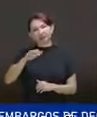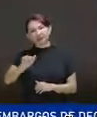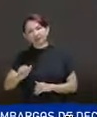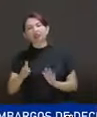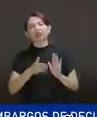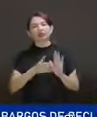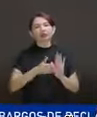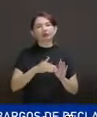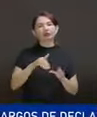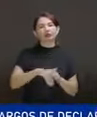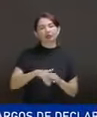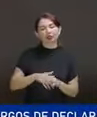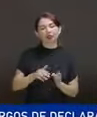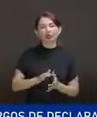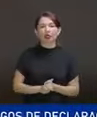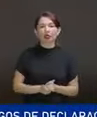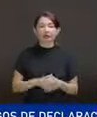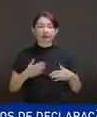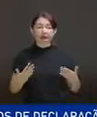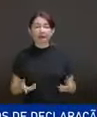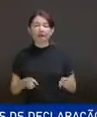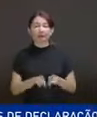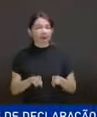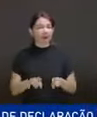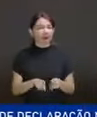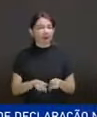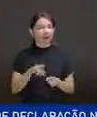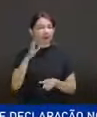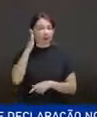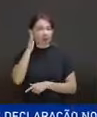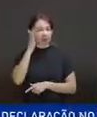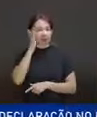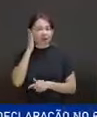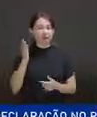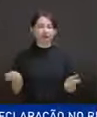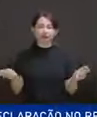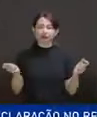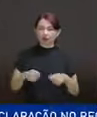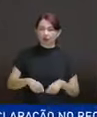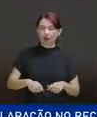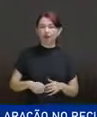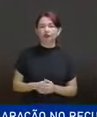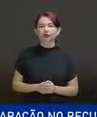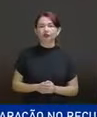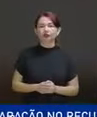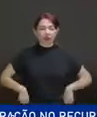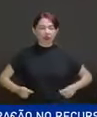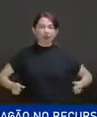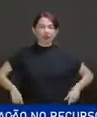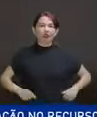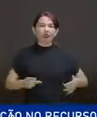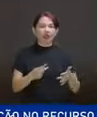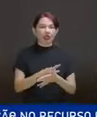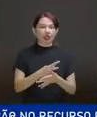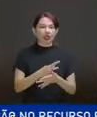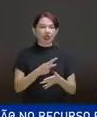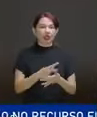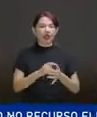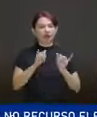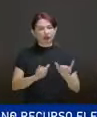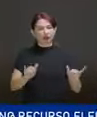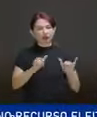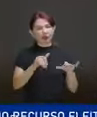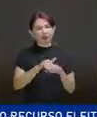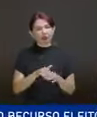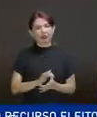eleitoral. Ademais, é pacífico esse entendimento de que a apuração de gastos ilícitos de campanha deve